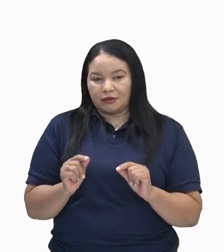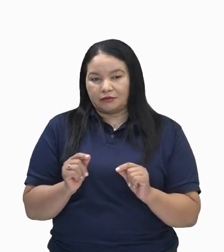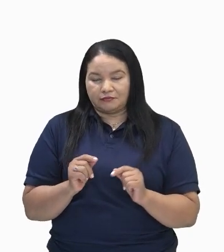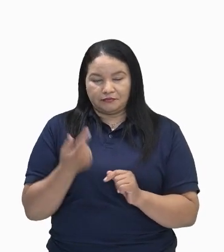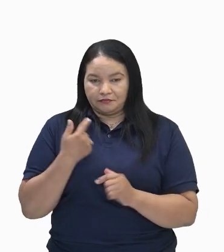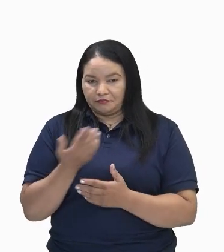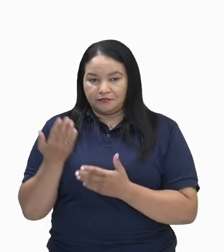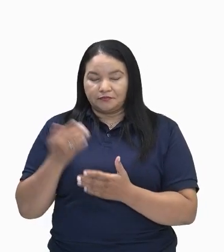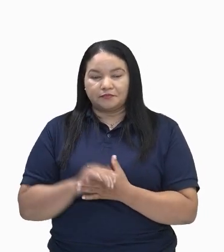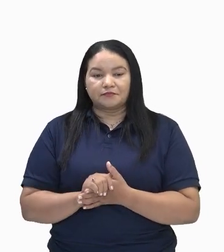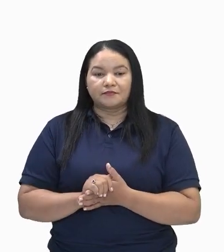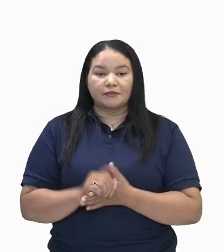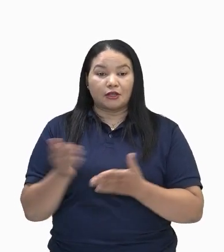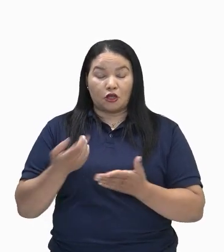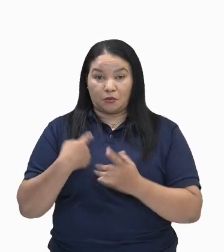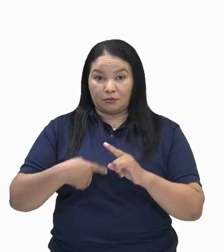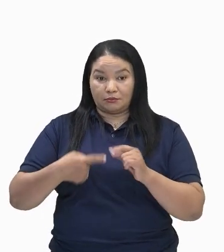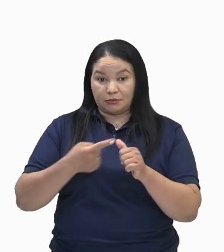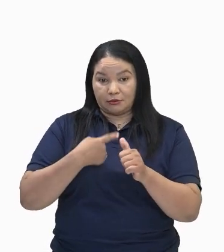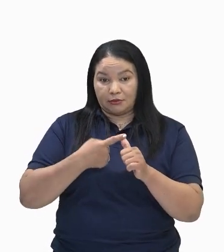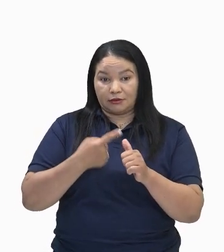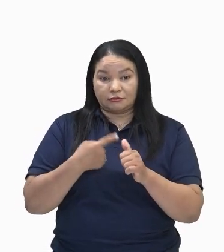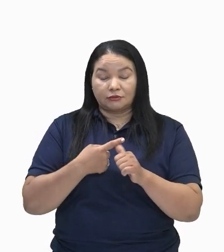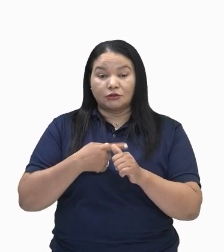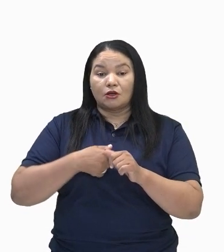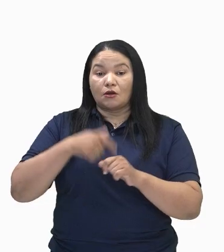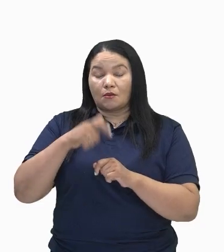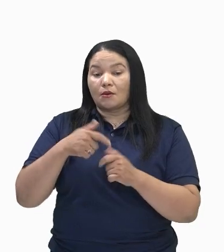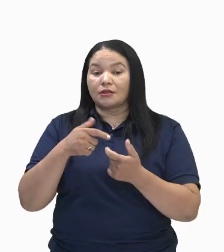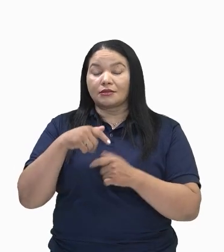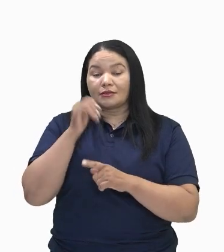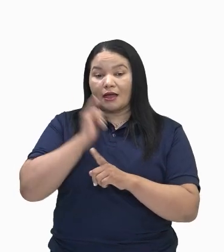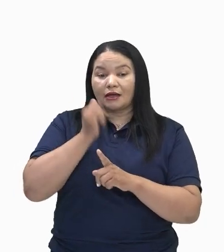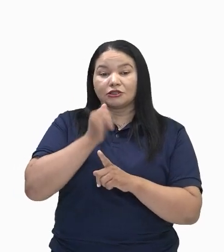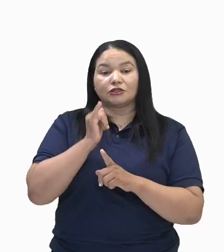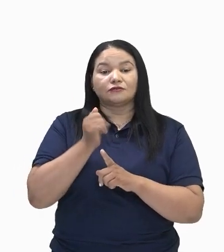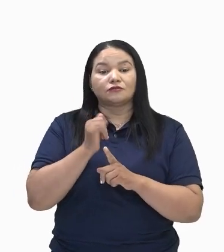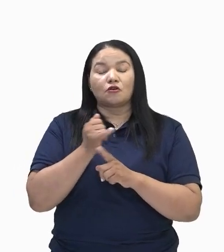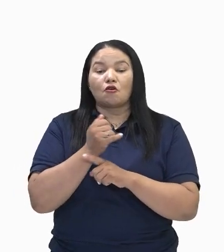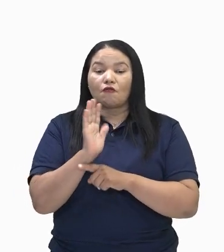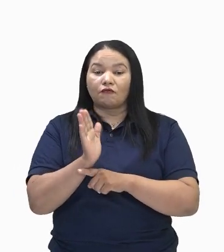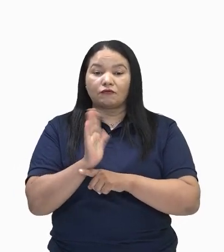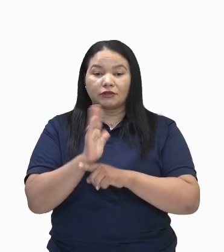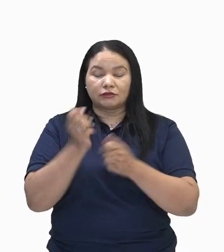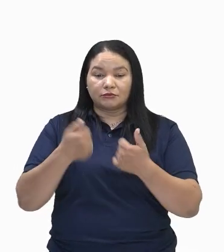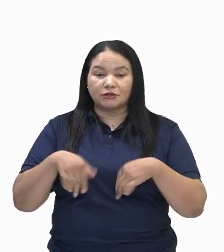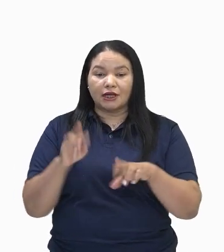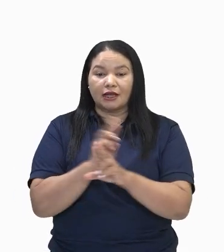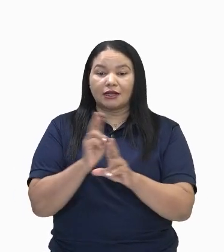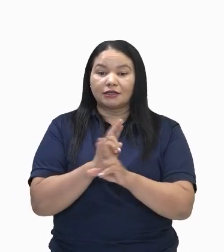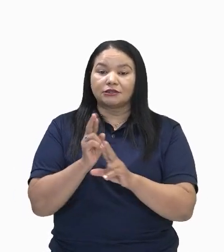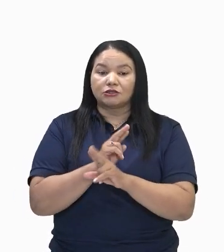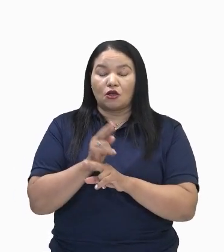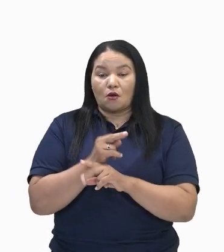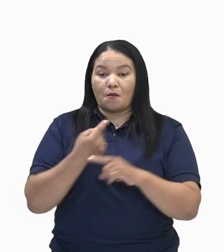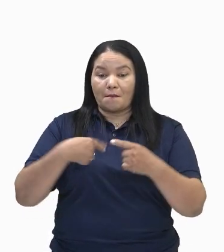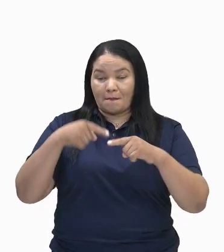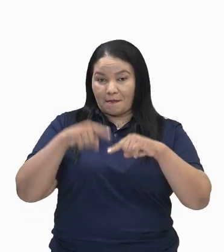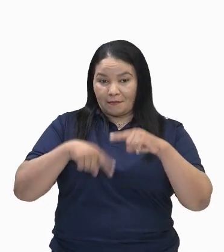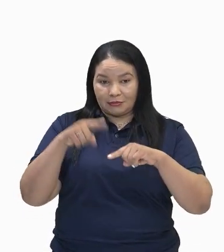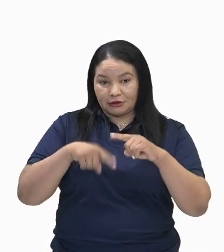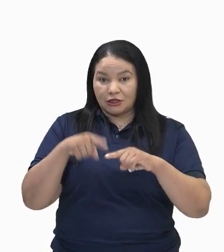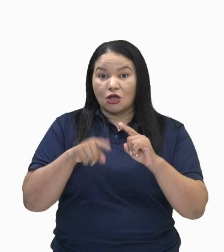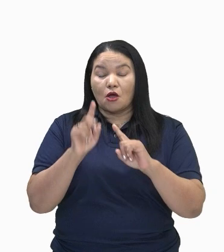só. Então, aspectos narrativos. O vídeo vai retratar, então, a relação do ser